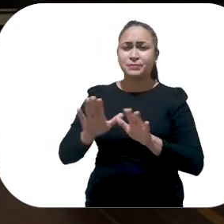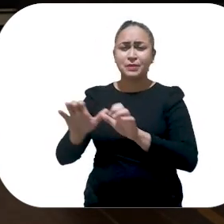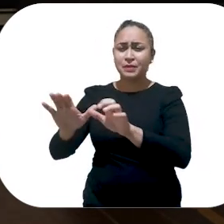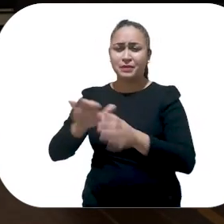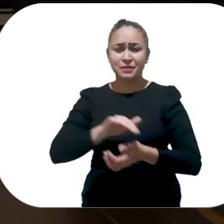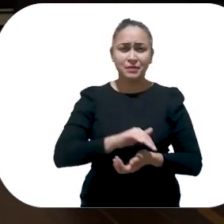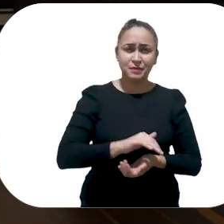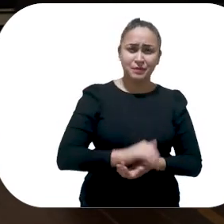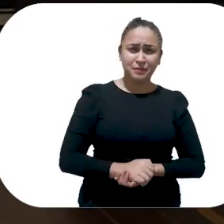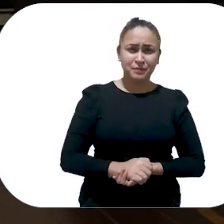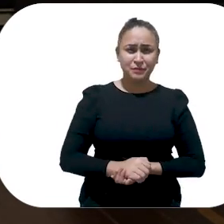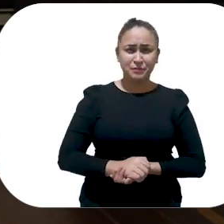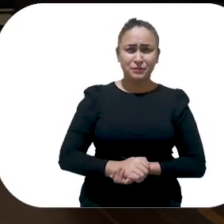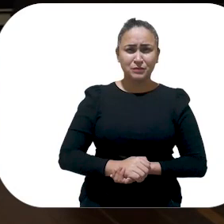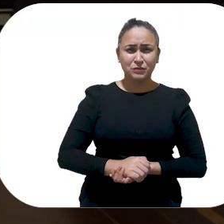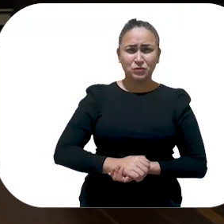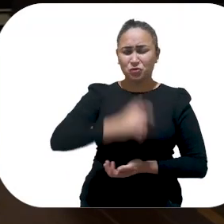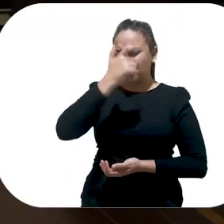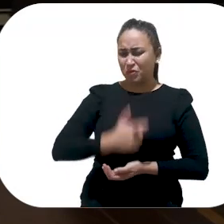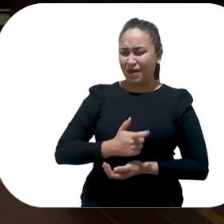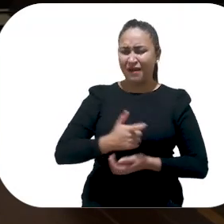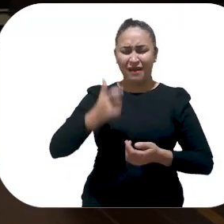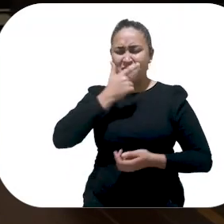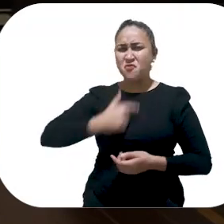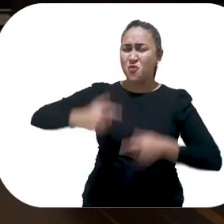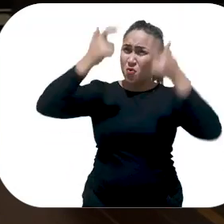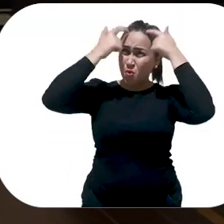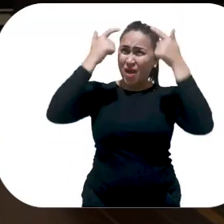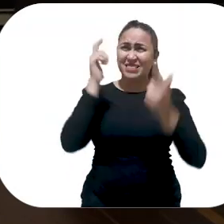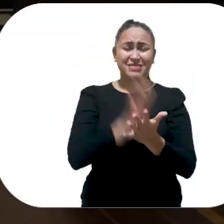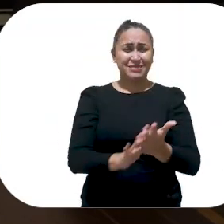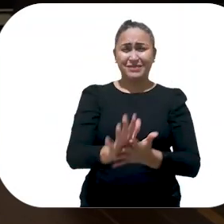Sou moeda sem cara e sem coroa.